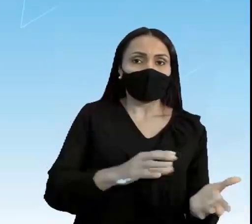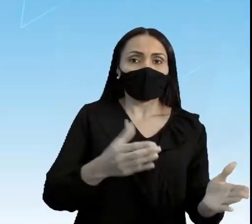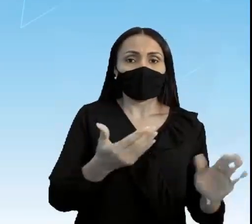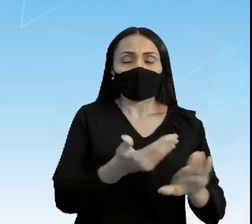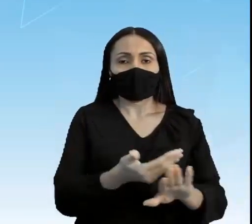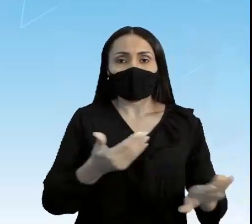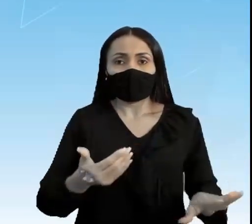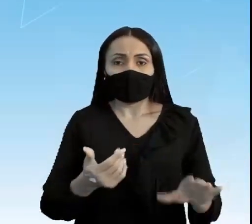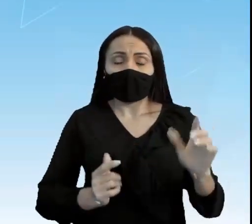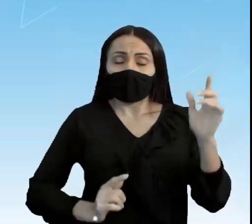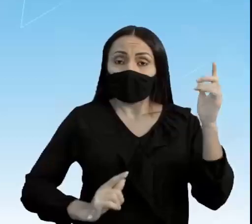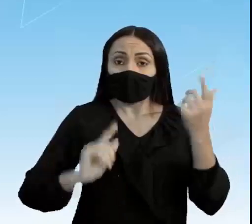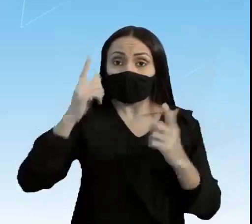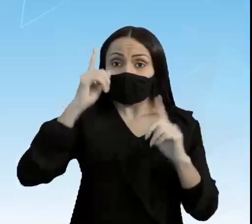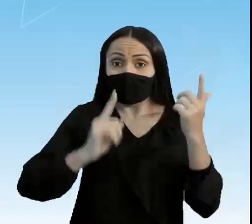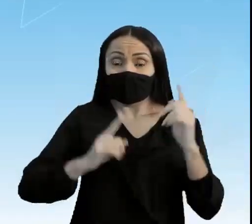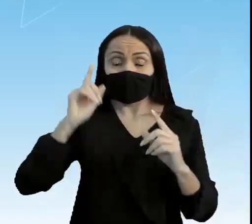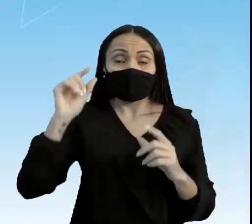Chile.